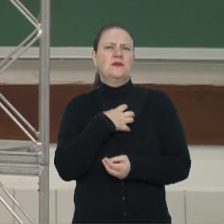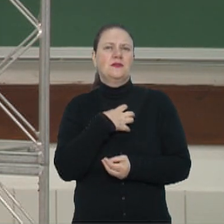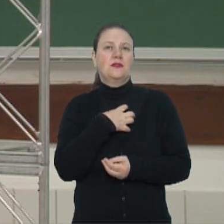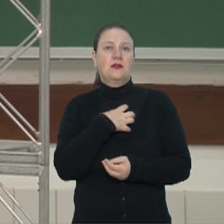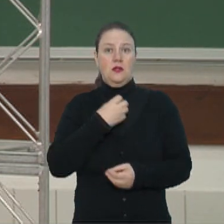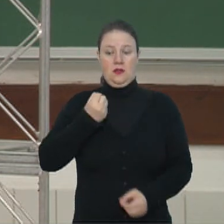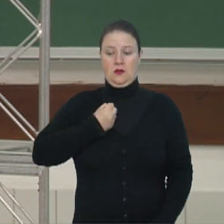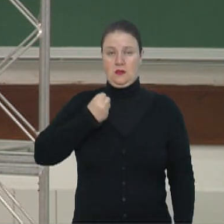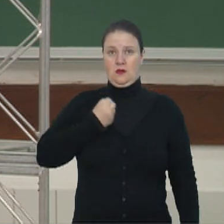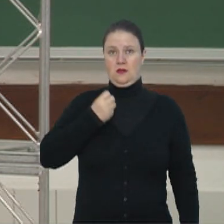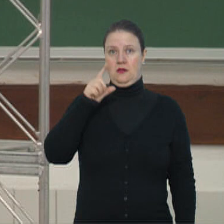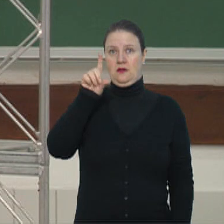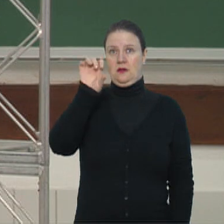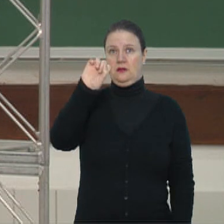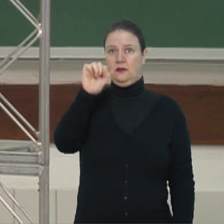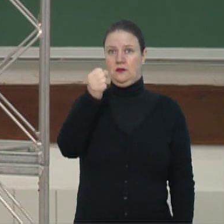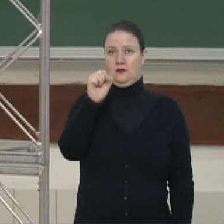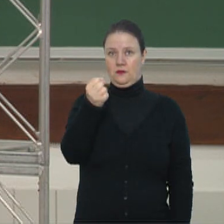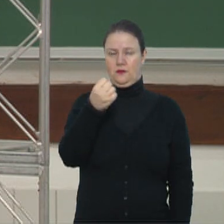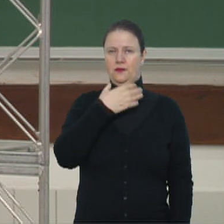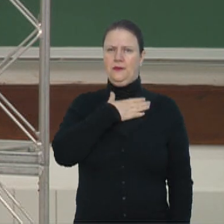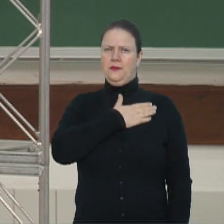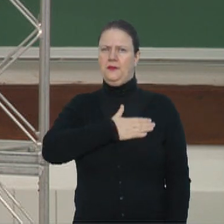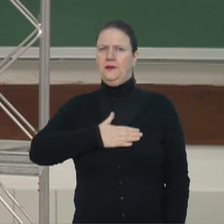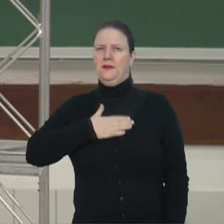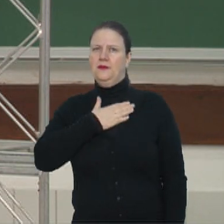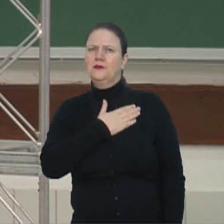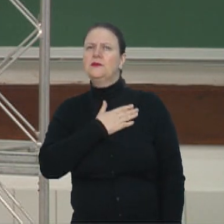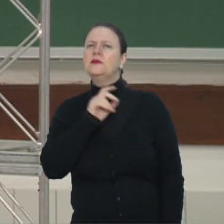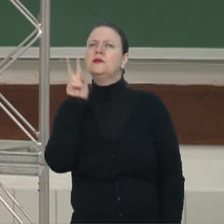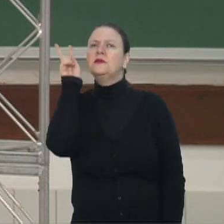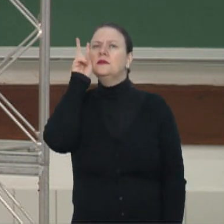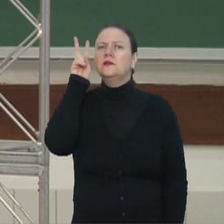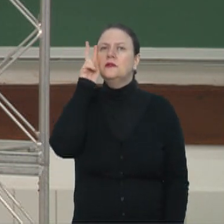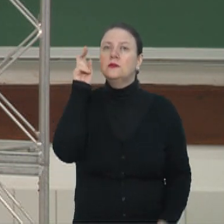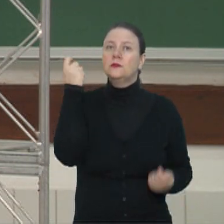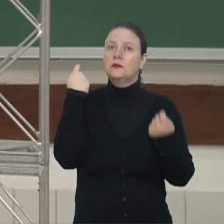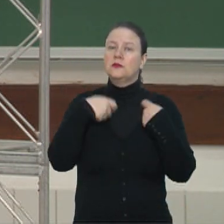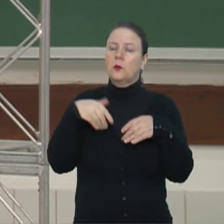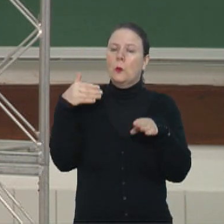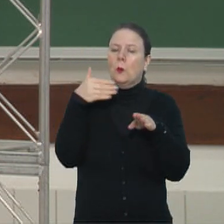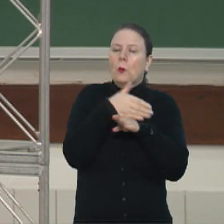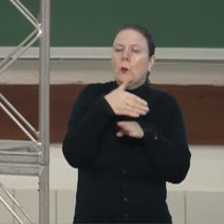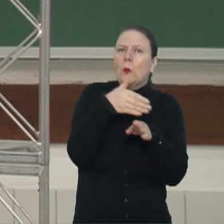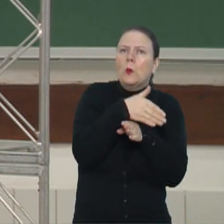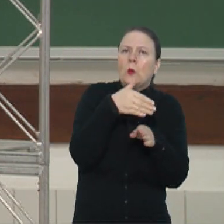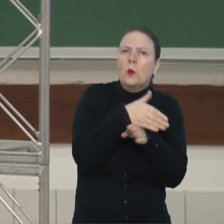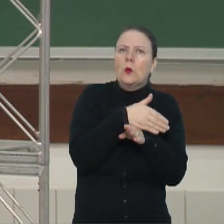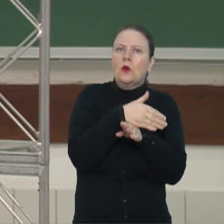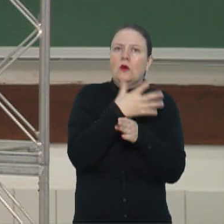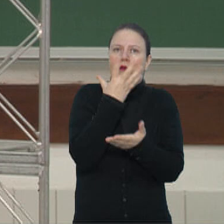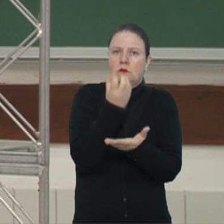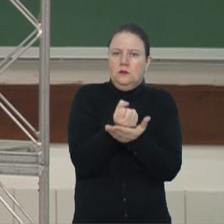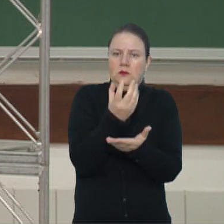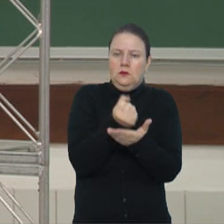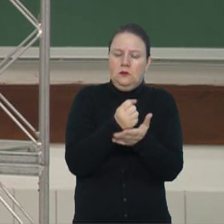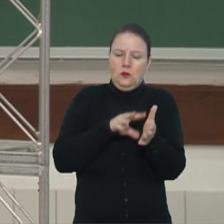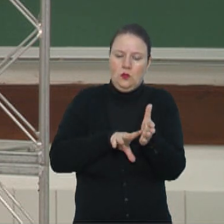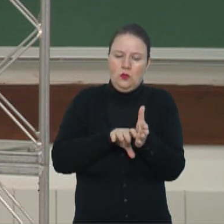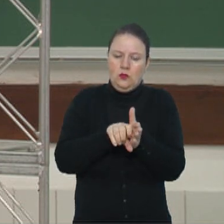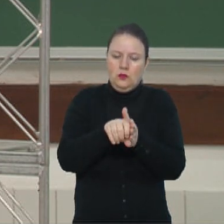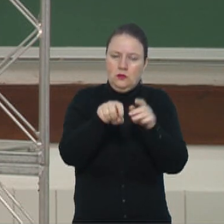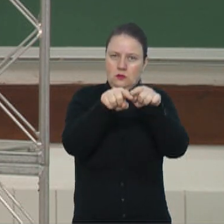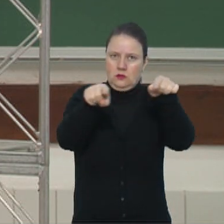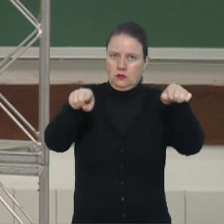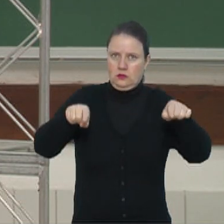número 18. Gostaria de lembrá-los que vocês precisam acessar o aplicativo Google Classroom e lá registrar